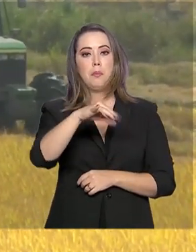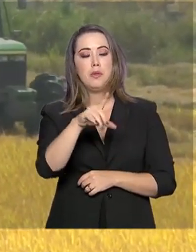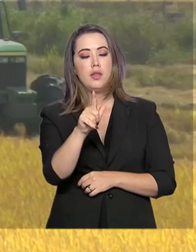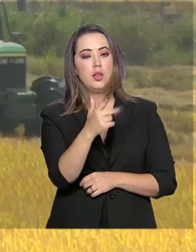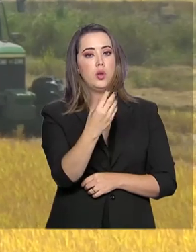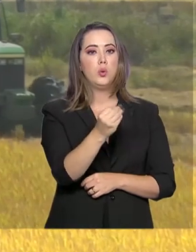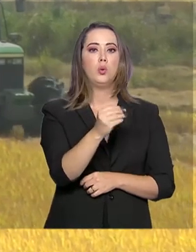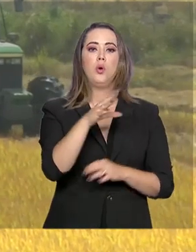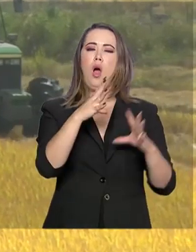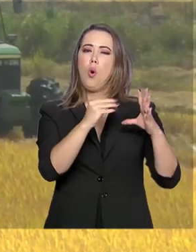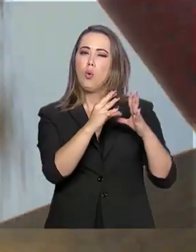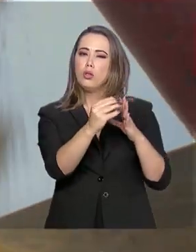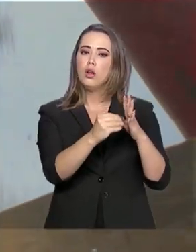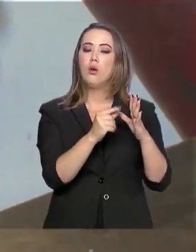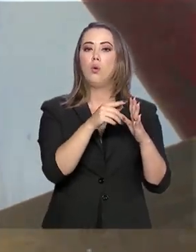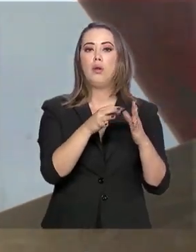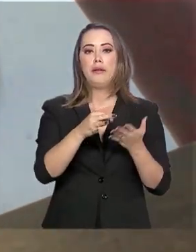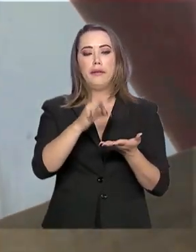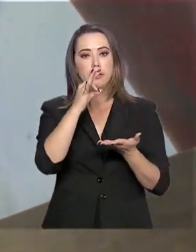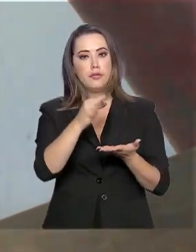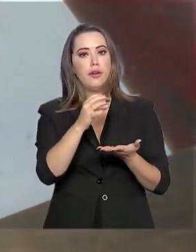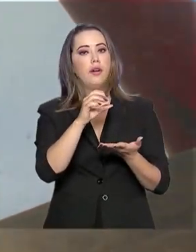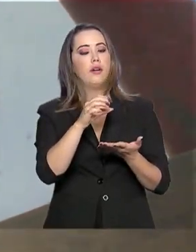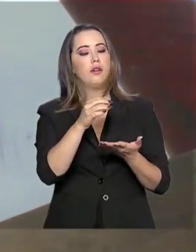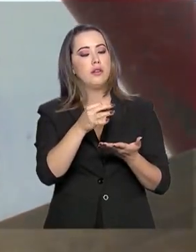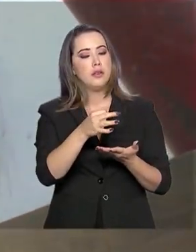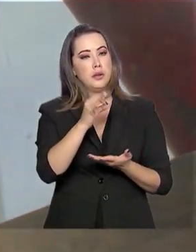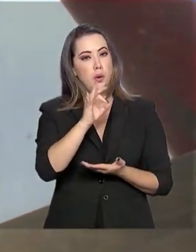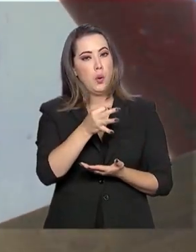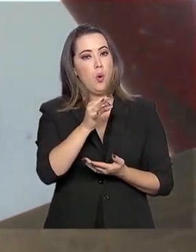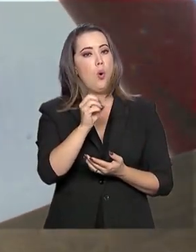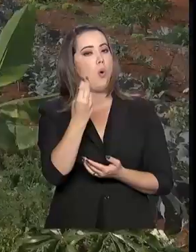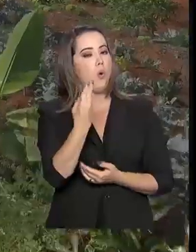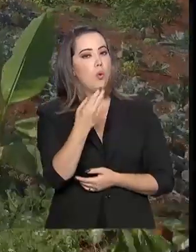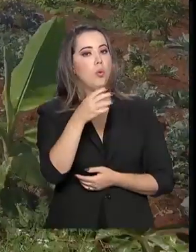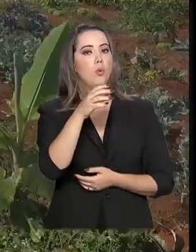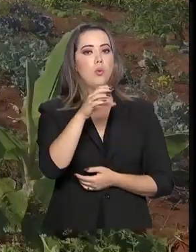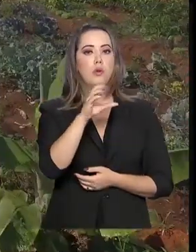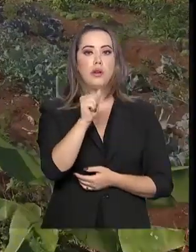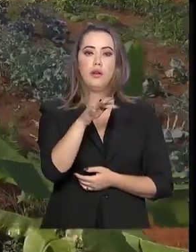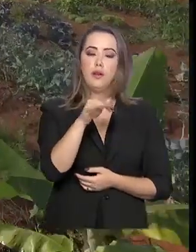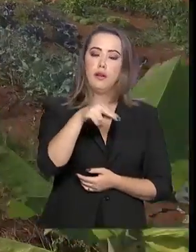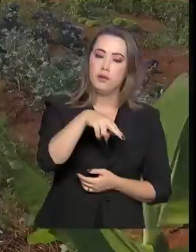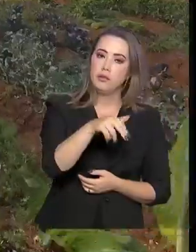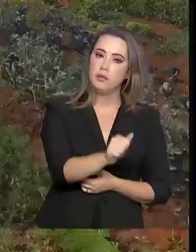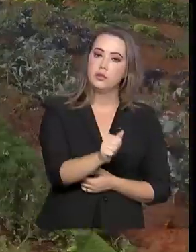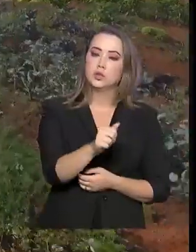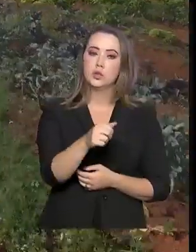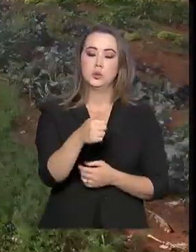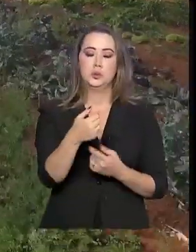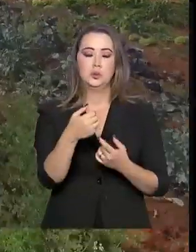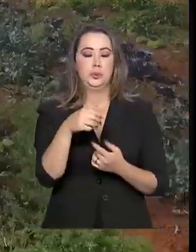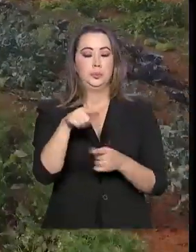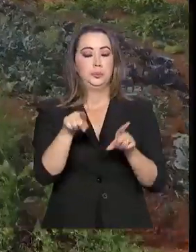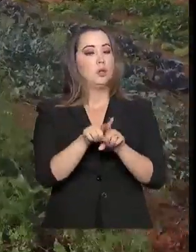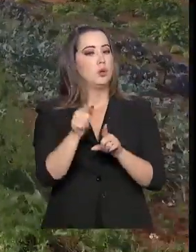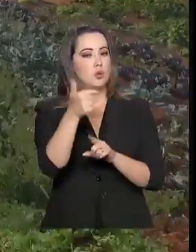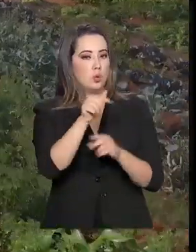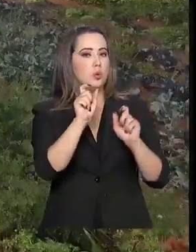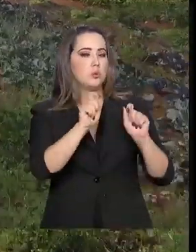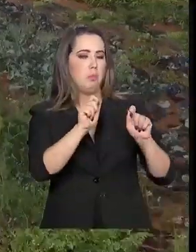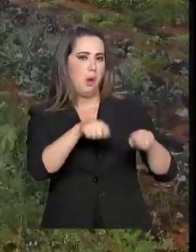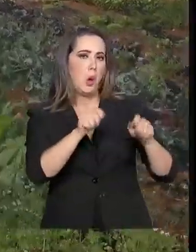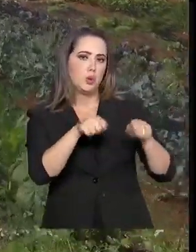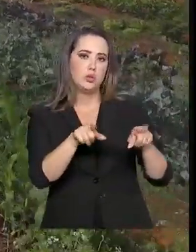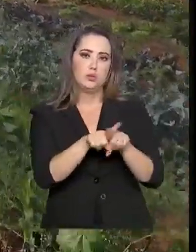arroz e cana-de-açúcar. Mas outros produtores também podem ser contemplados. A estimativa é que pelo menos